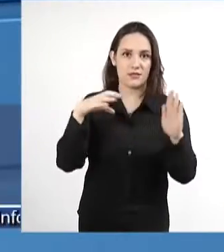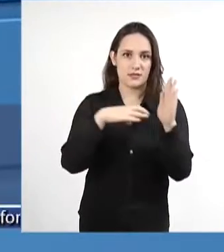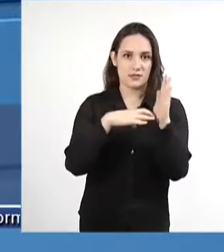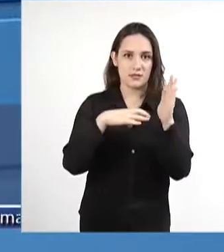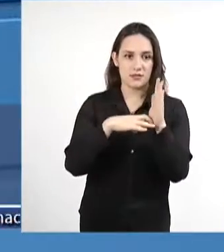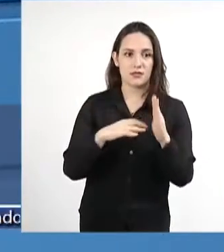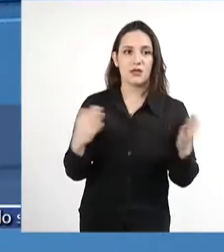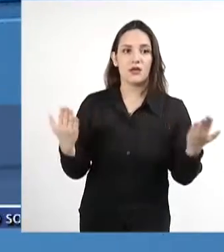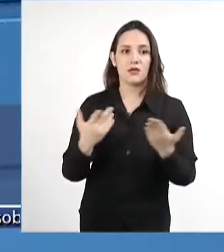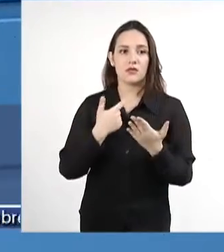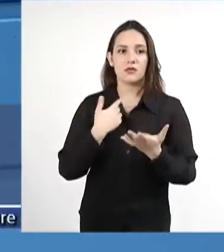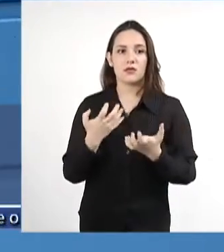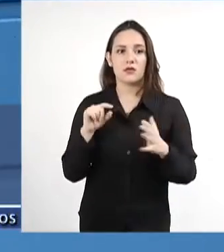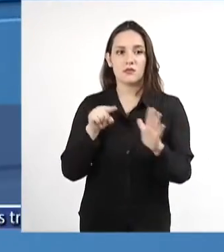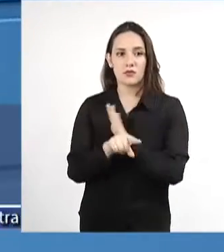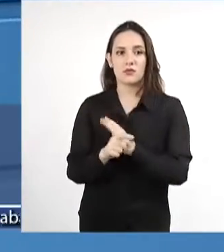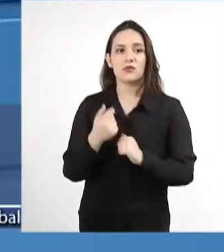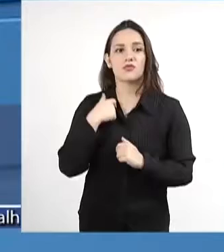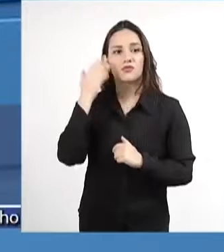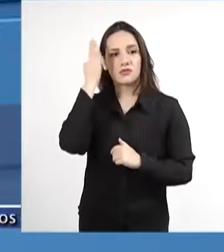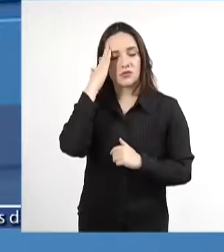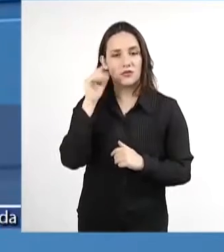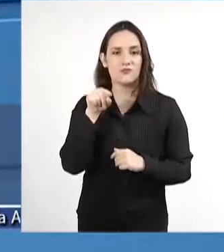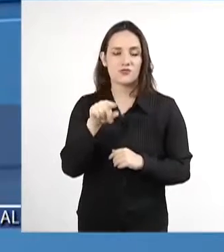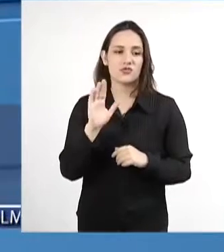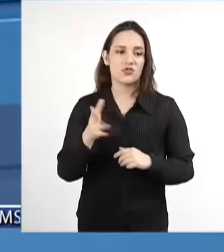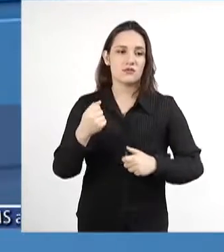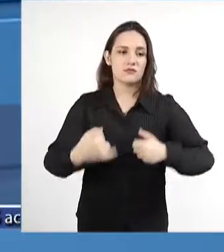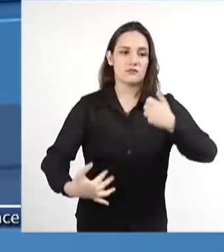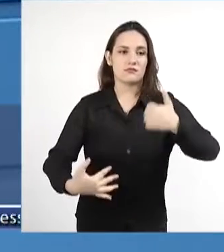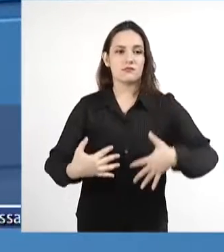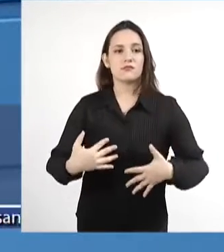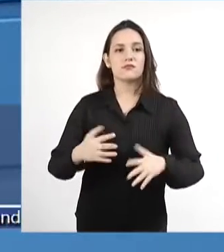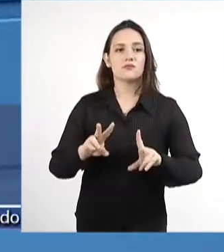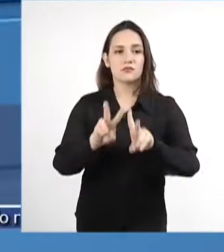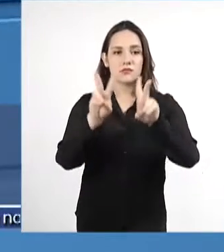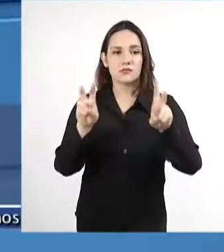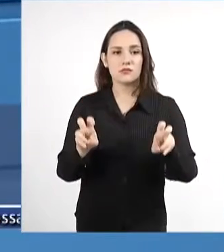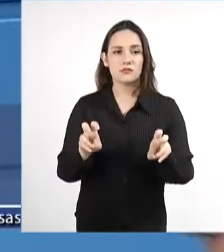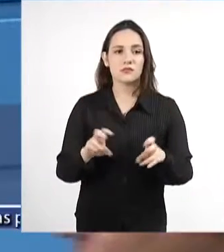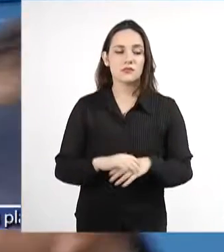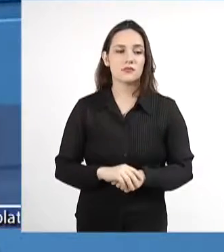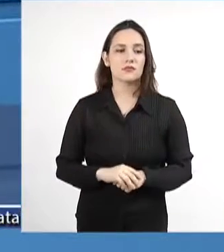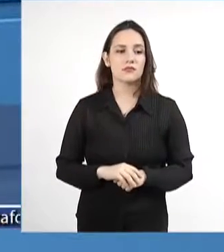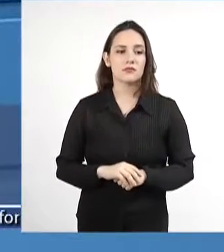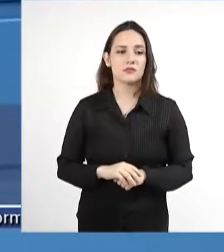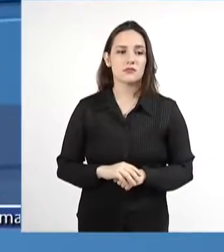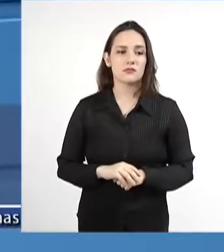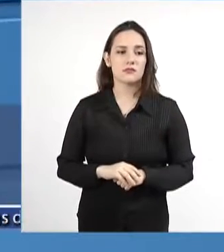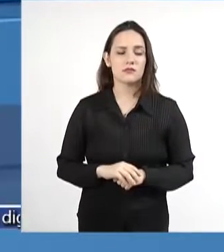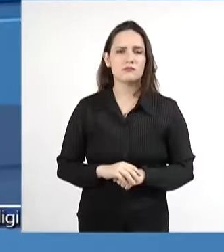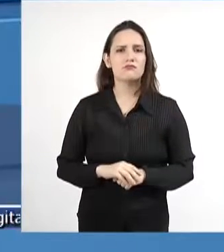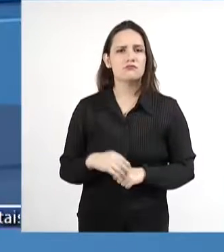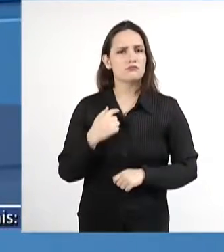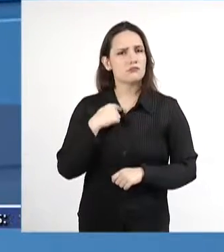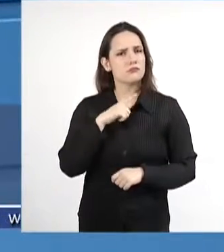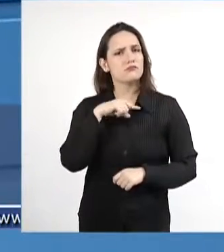E pergunto a Vossa Excelência, sei que Vossa Excelência já discorreu sobre esse assunto,